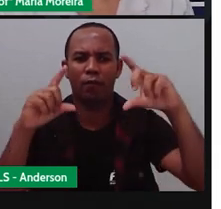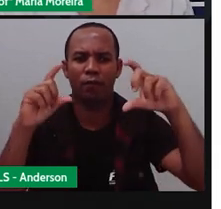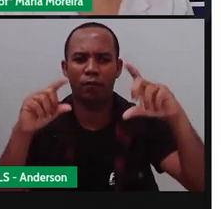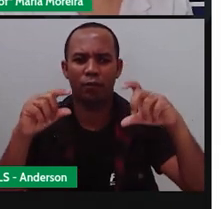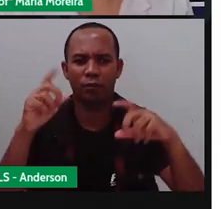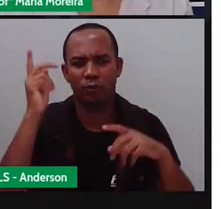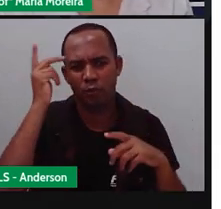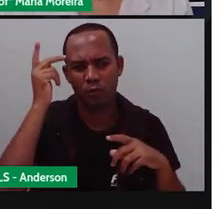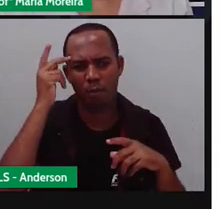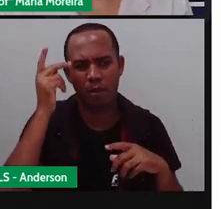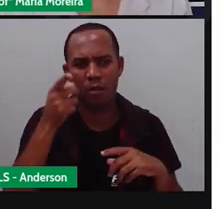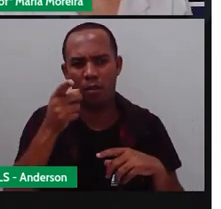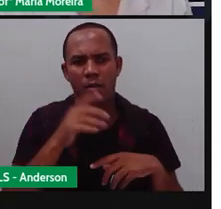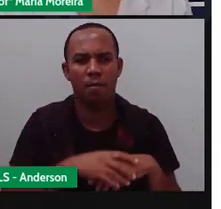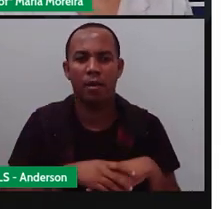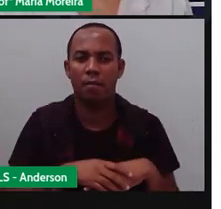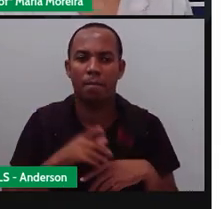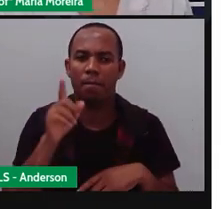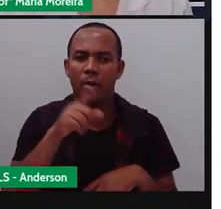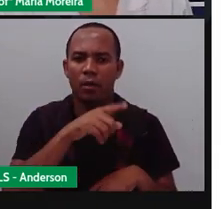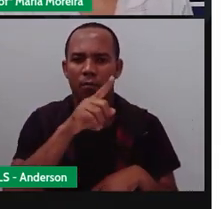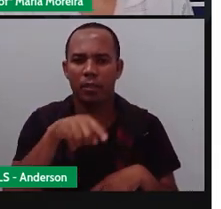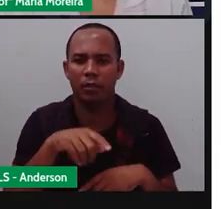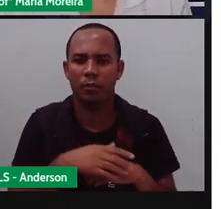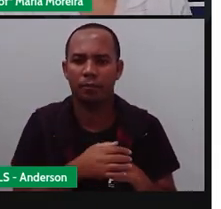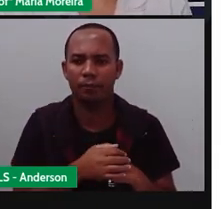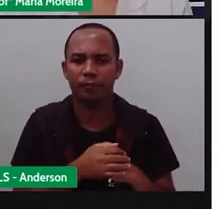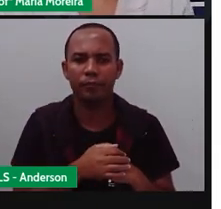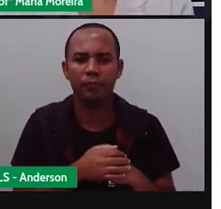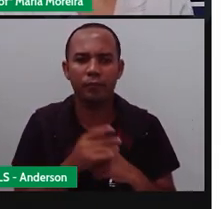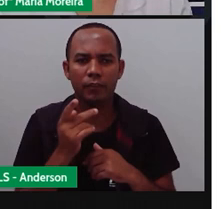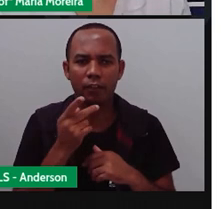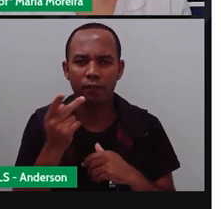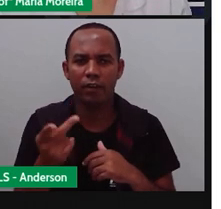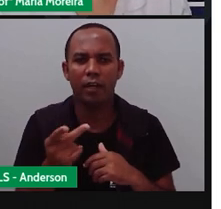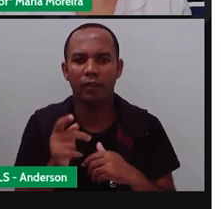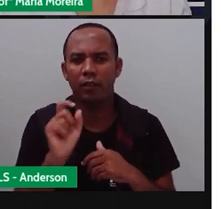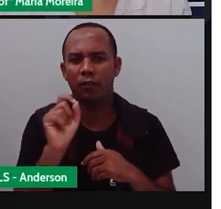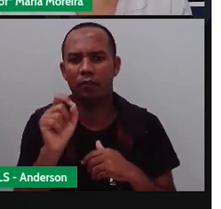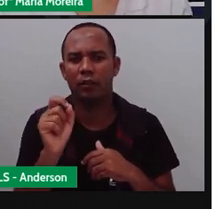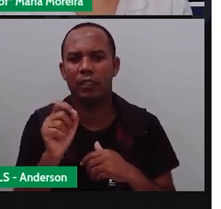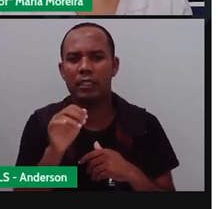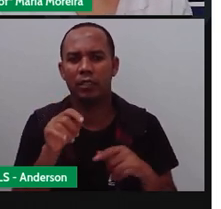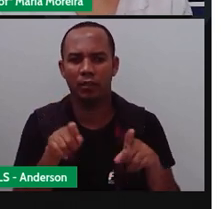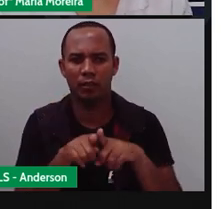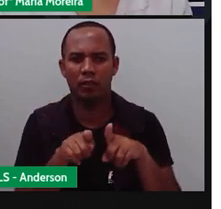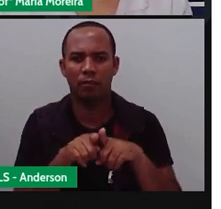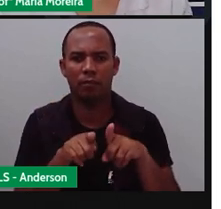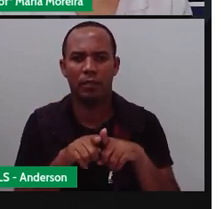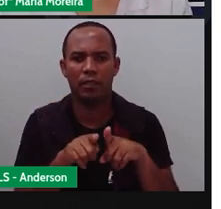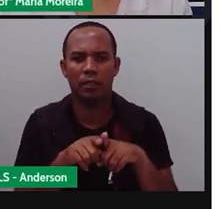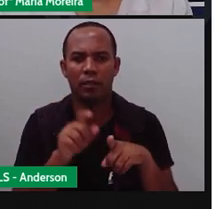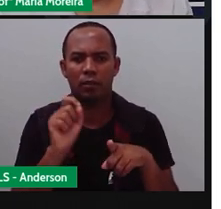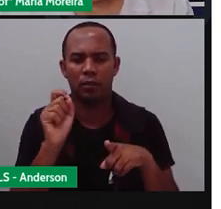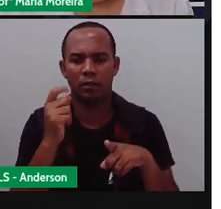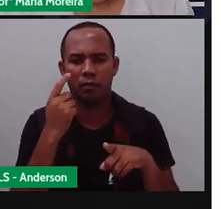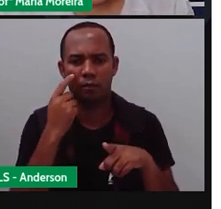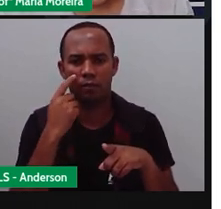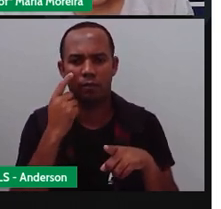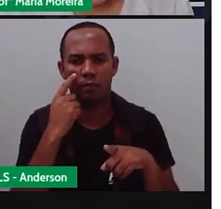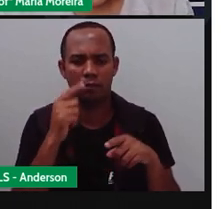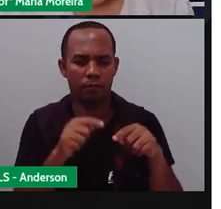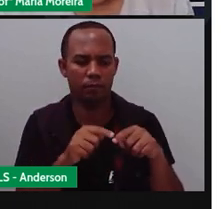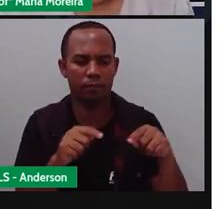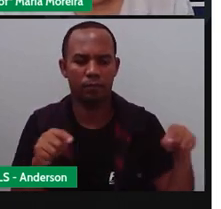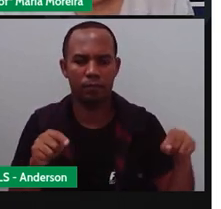no entanto é proibido tá aí ele fala que olha inclusive nos paralamas que essa parte zinha aqui deixa eu finalizar